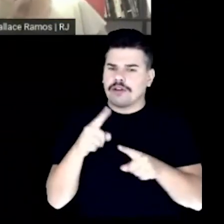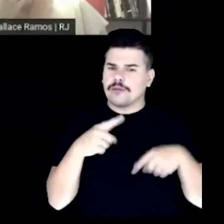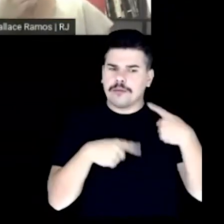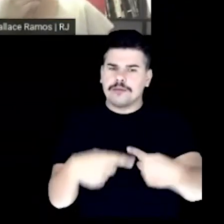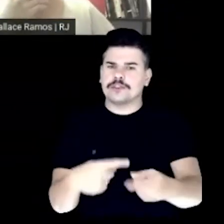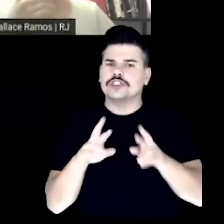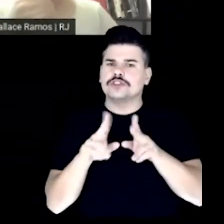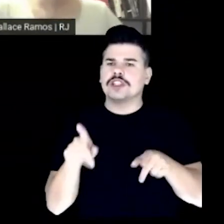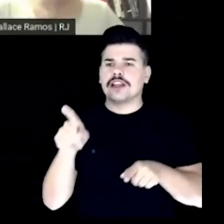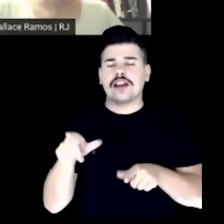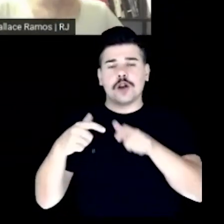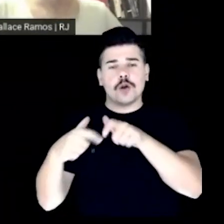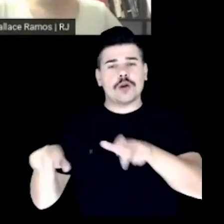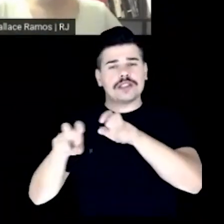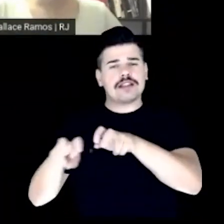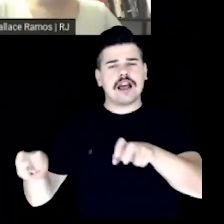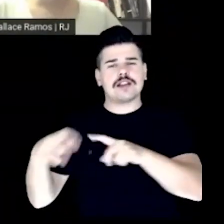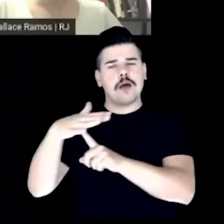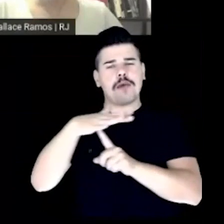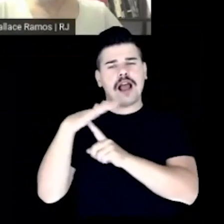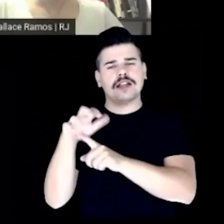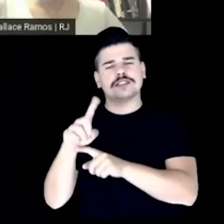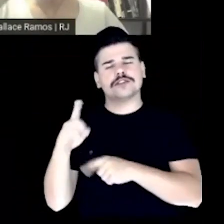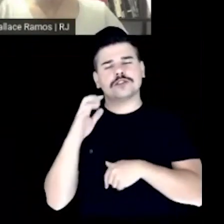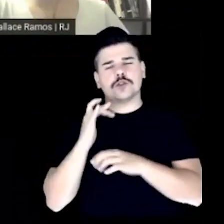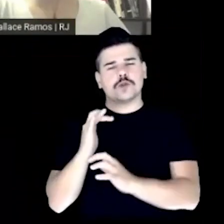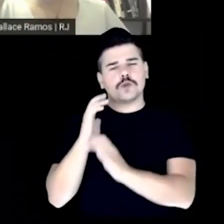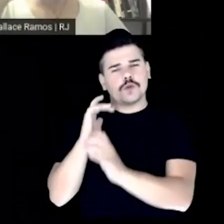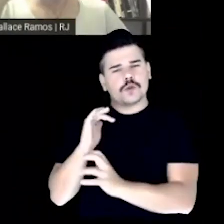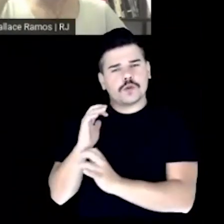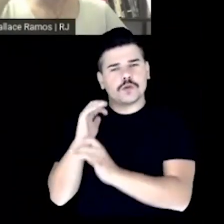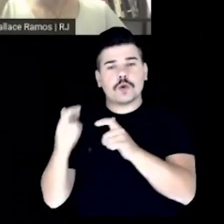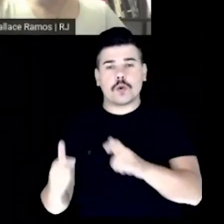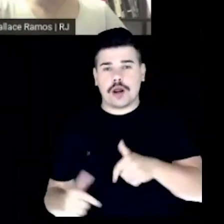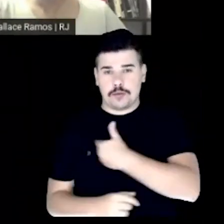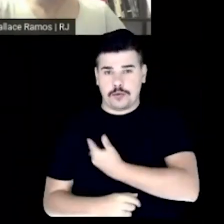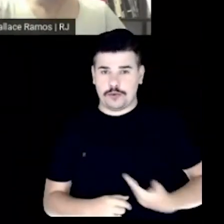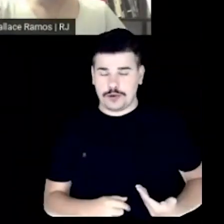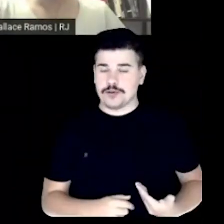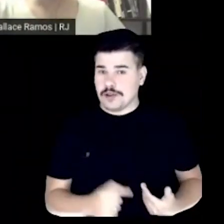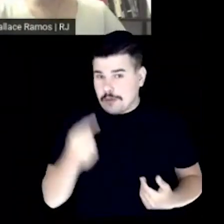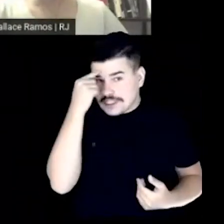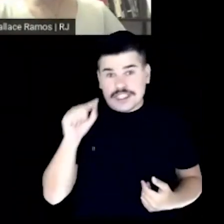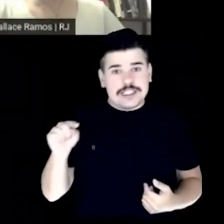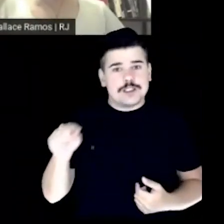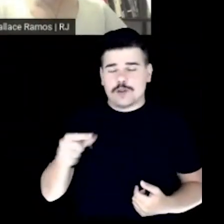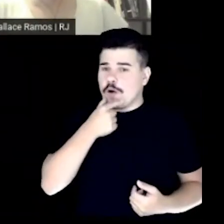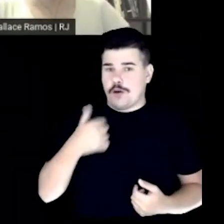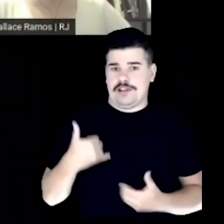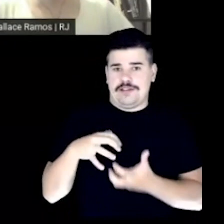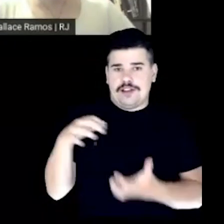o busto na praça, né? Isso! O busto na praça ou em algum... Em algum lugar, um órgão público, alguma coisa assim, o